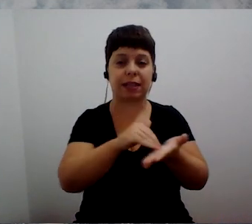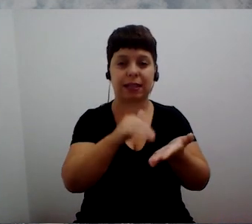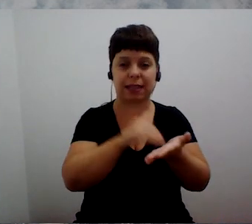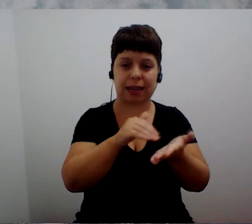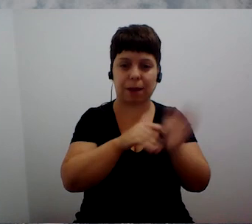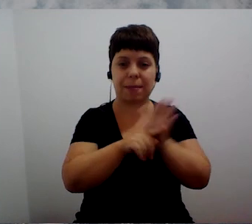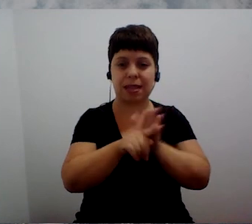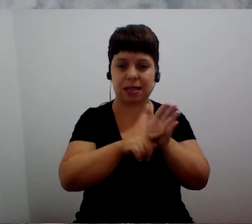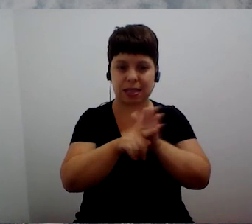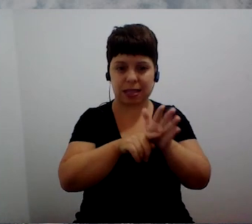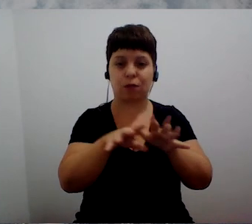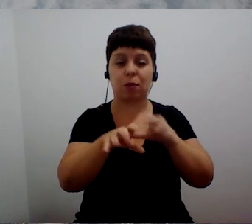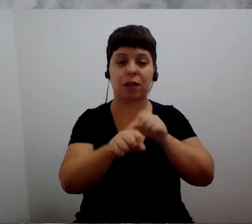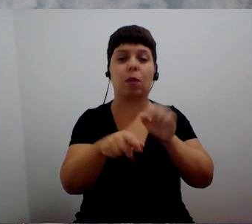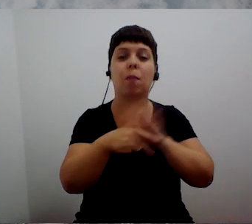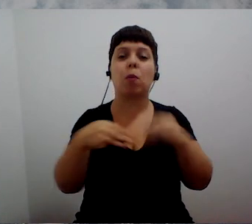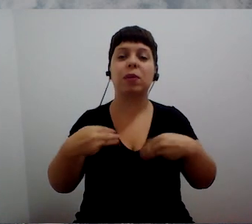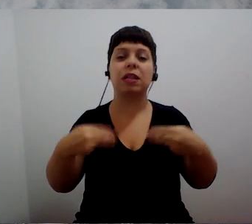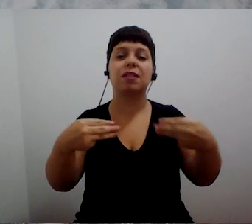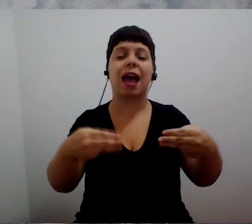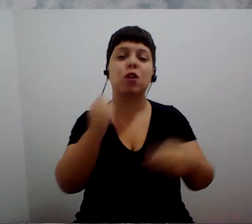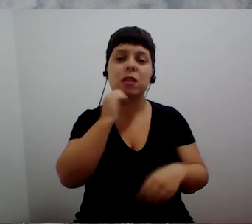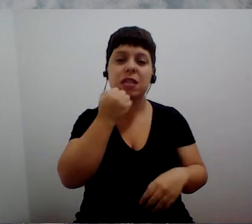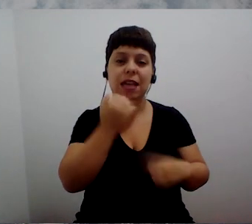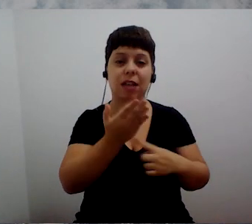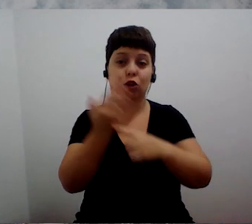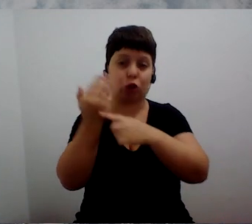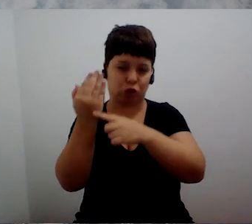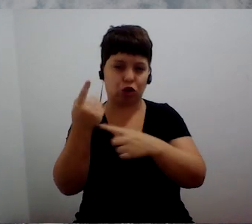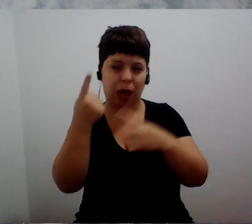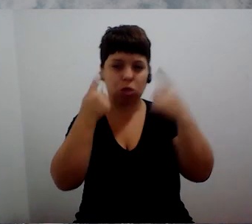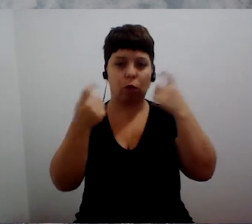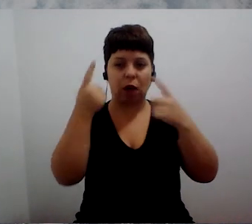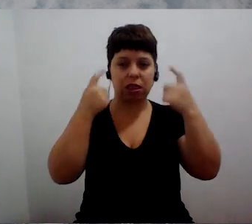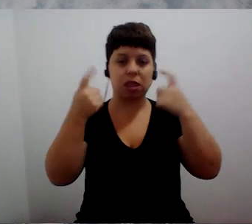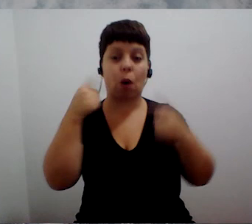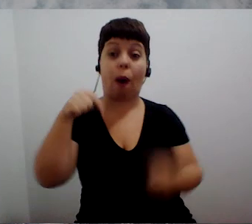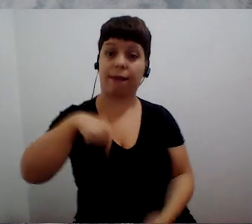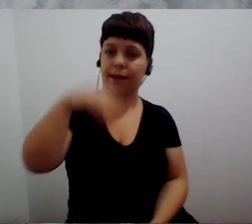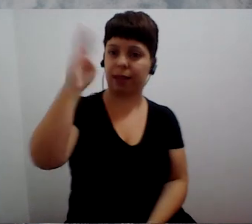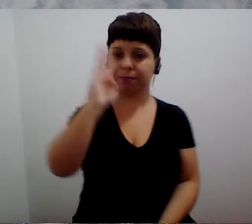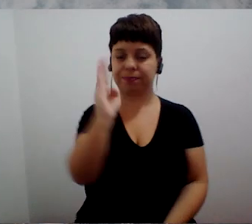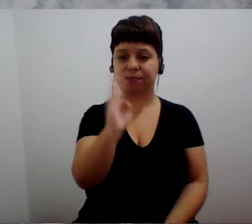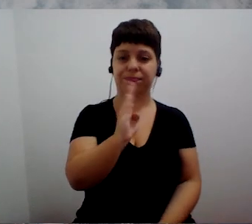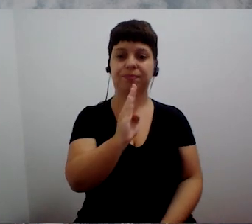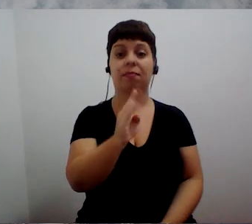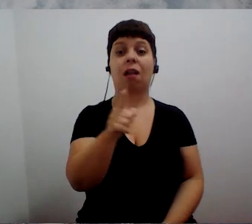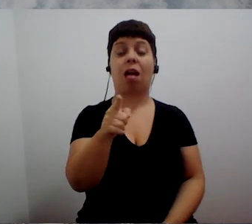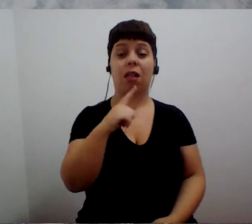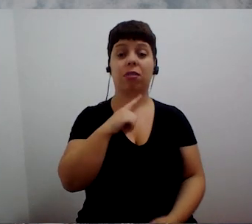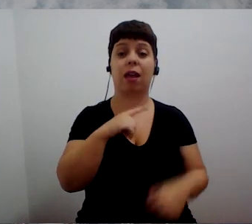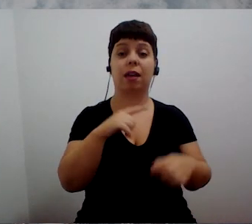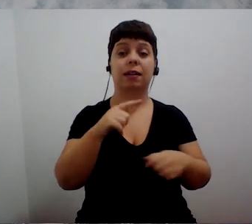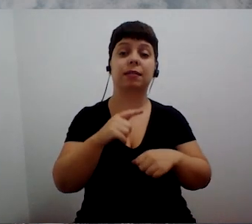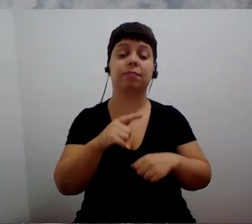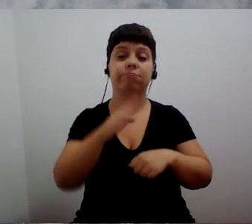Formação Científica do Ministério da Ciência, Tecnologia e Inovação aqui do Brasil. Possui graduação e mestrado em